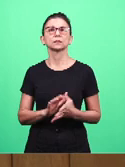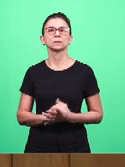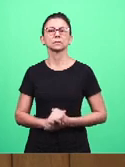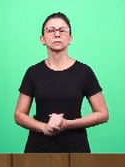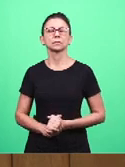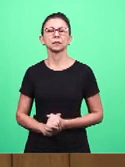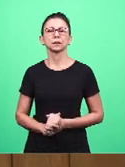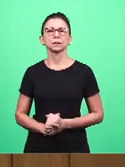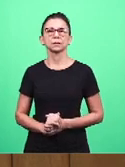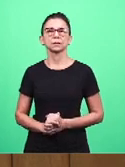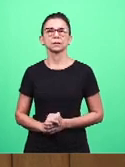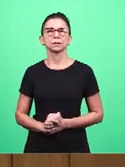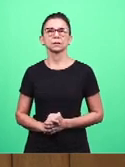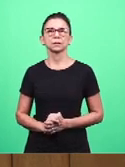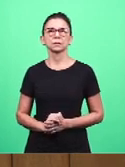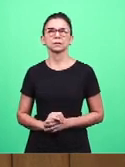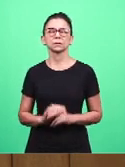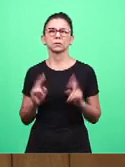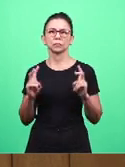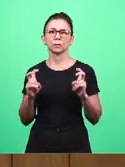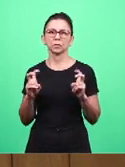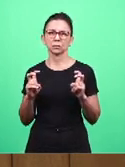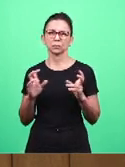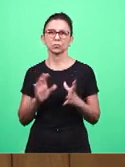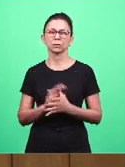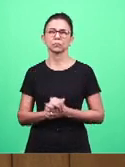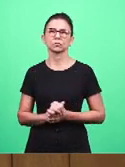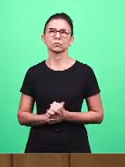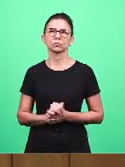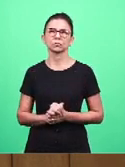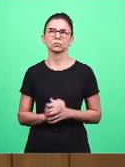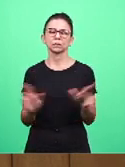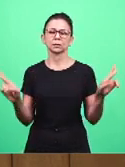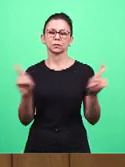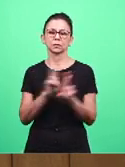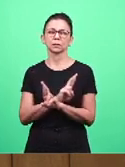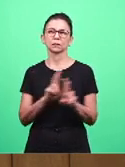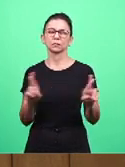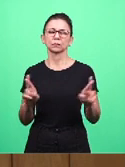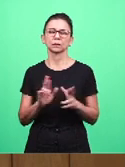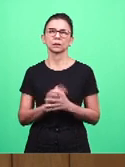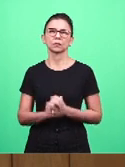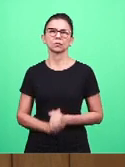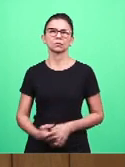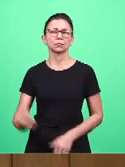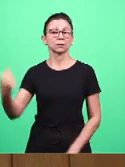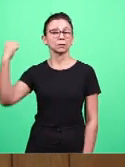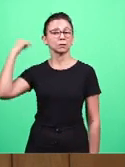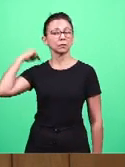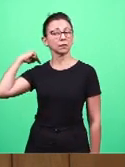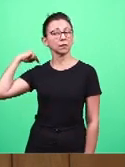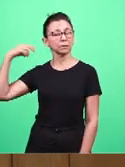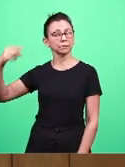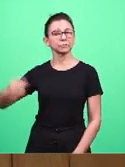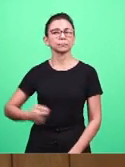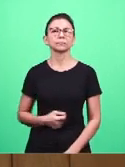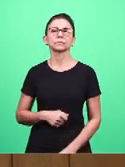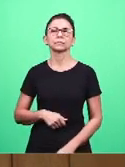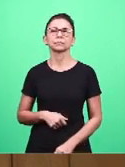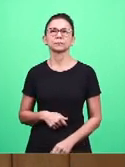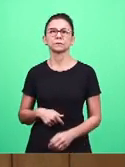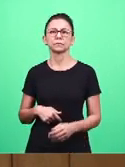Valadares. E os pastores têm seus compromissos nesse dia, nesse primeiro domingo do mês, de forma que